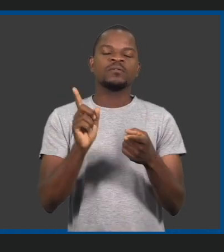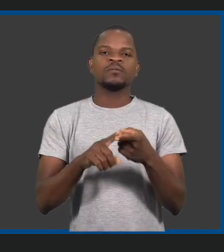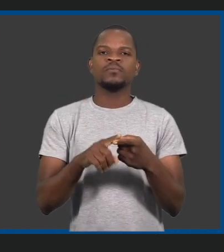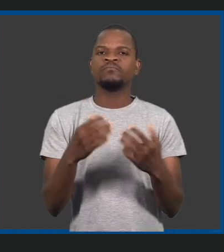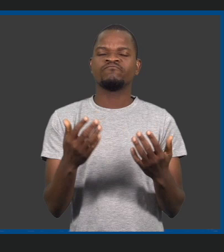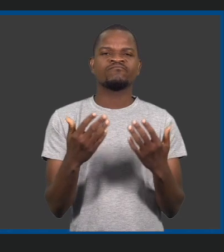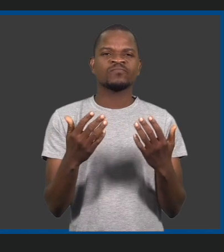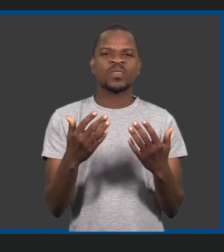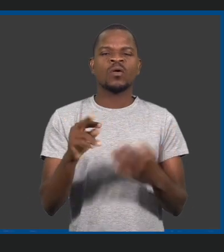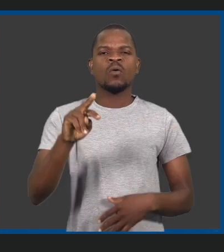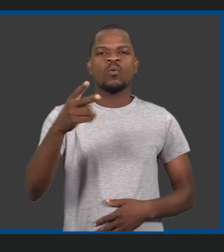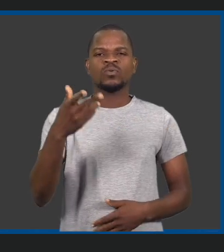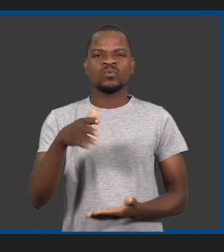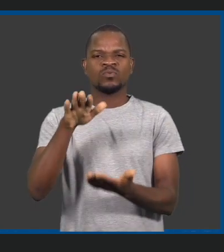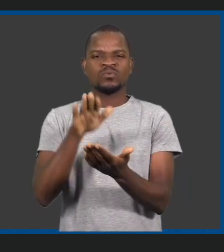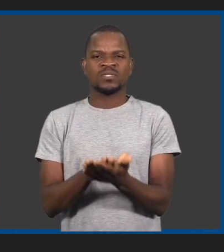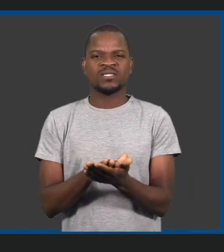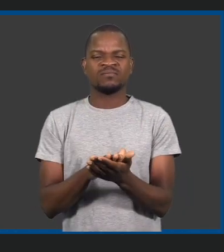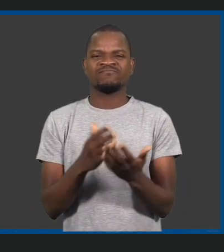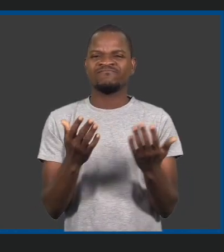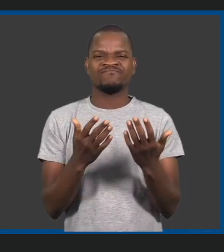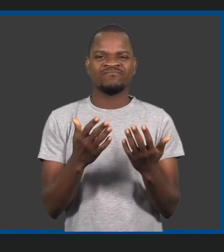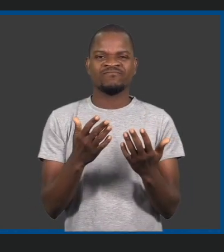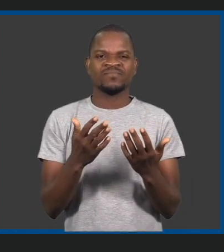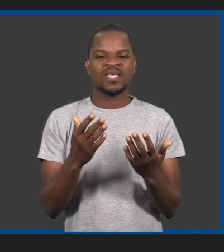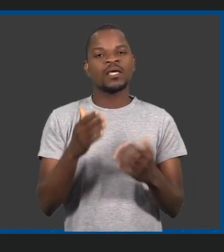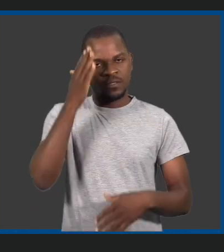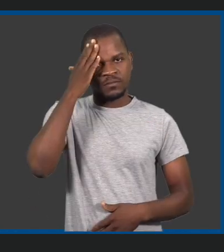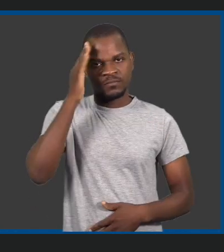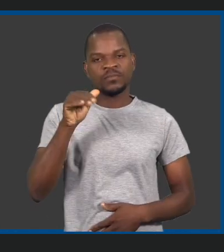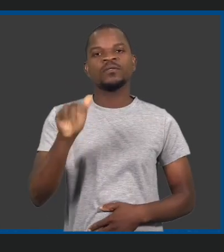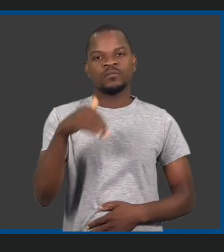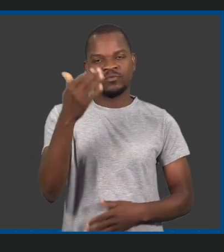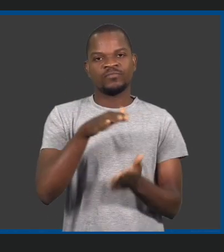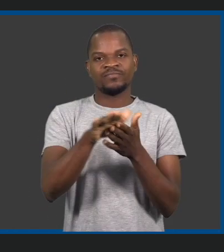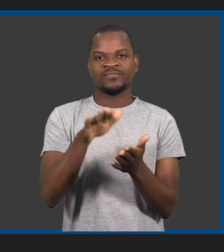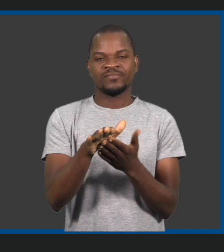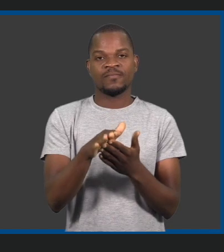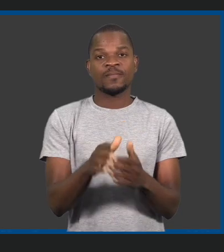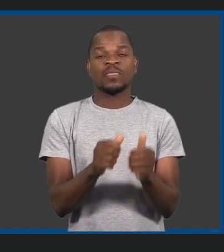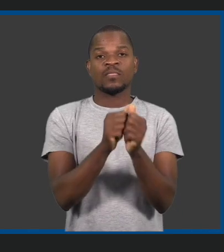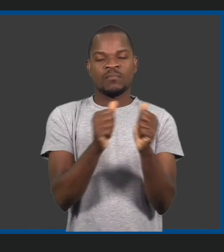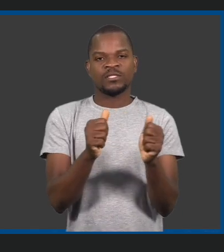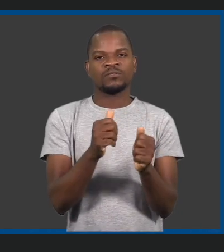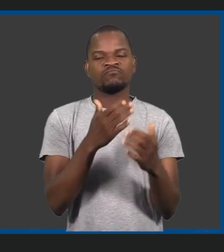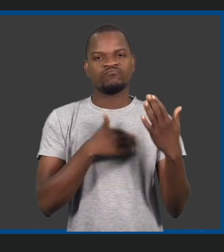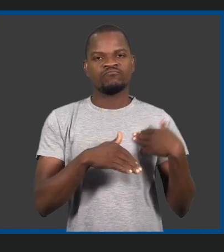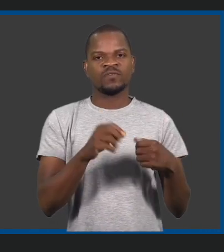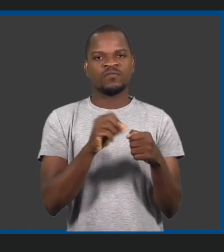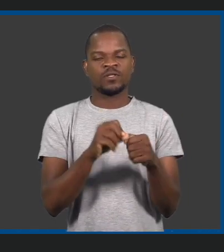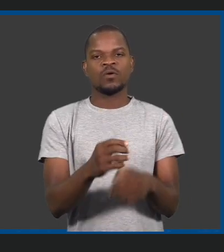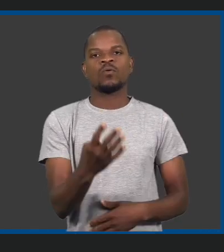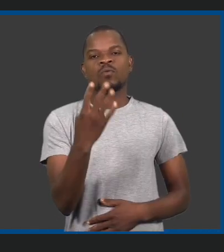7 quilómetros da Vila Sede. São 163 famílias. Nós vamos construir para cada família